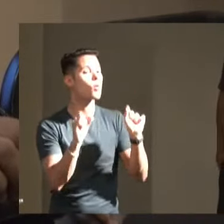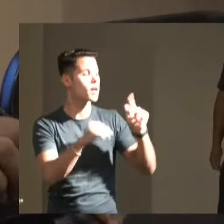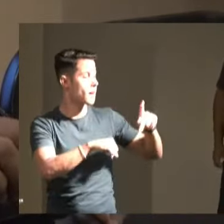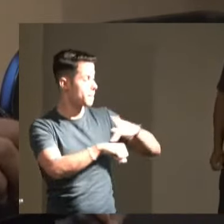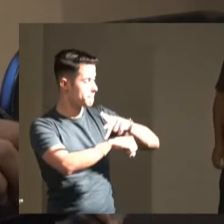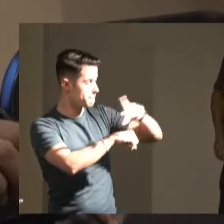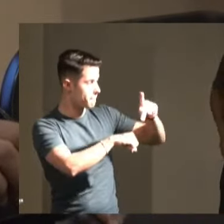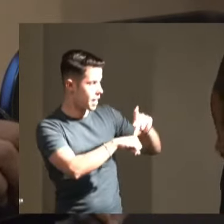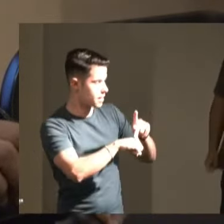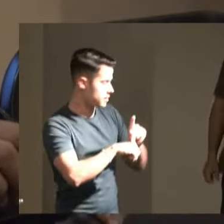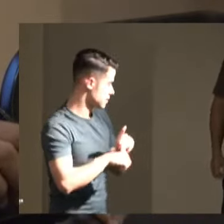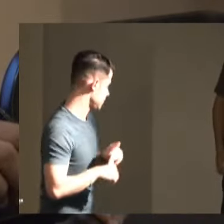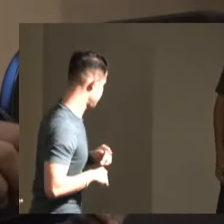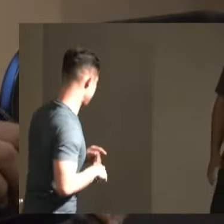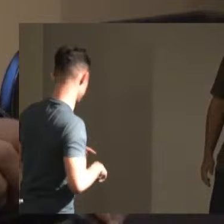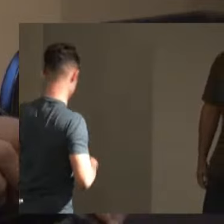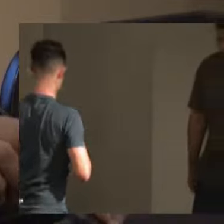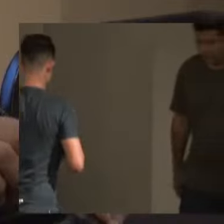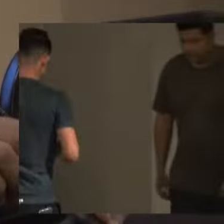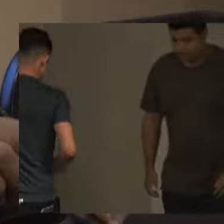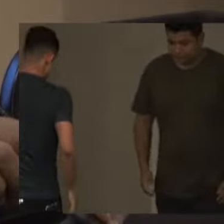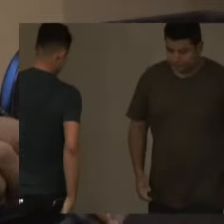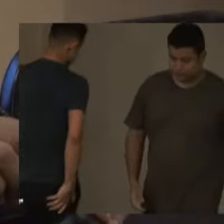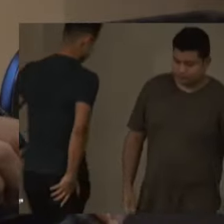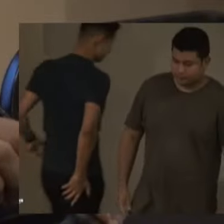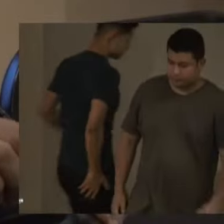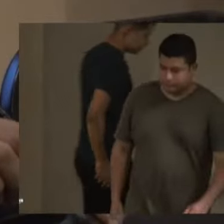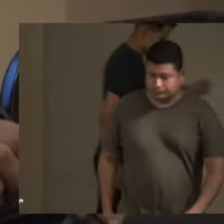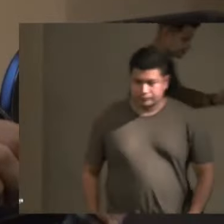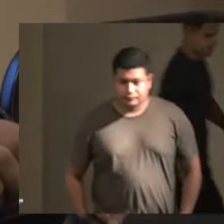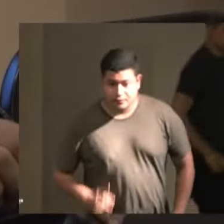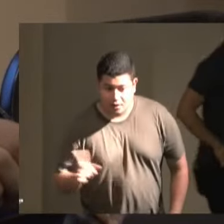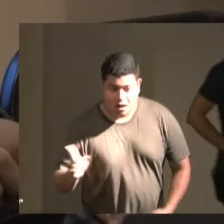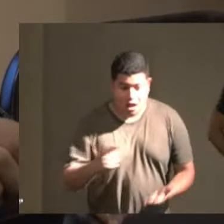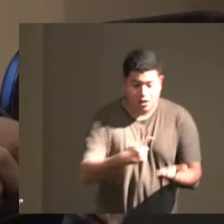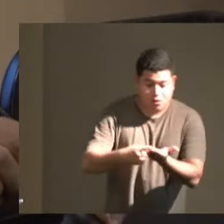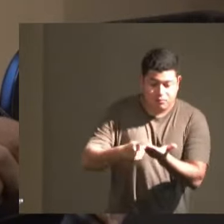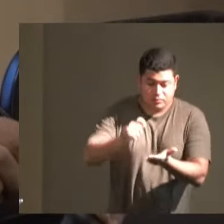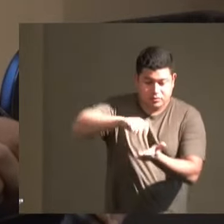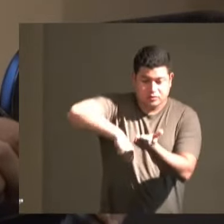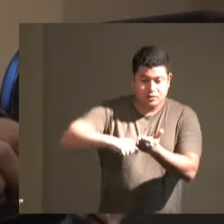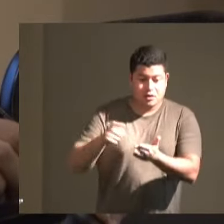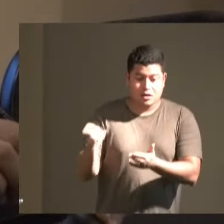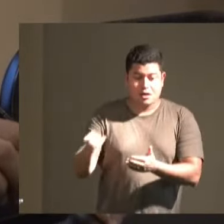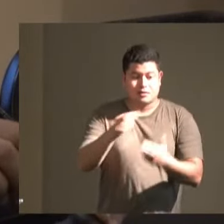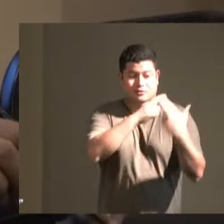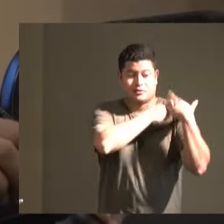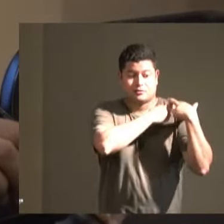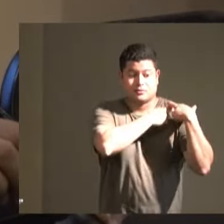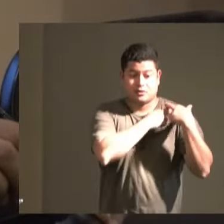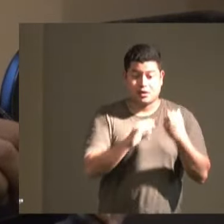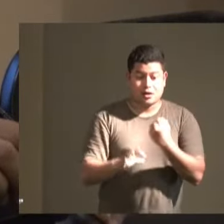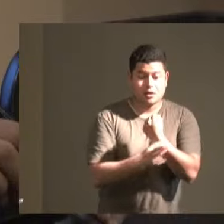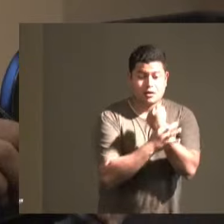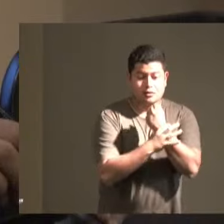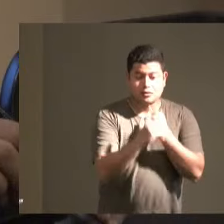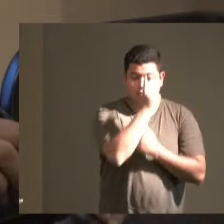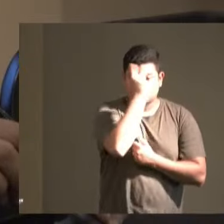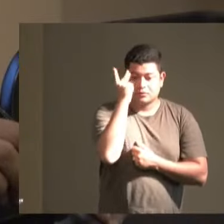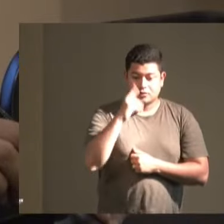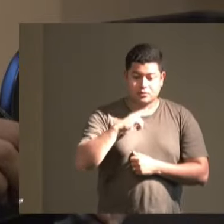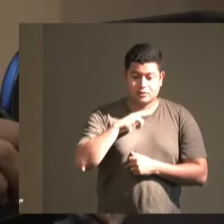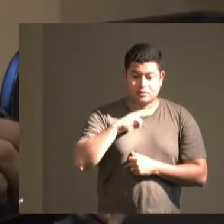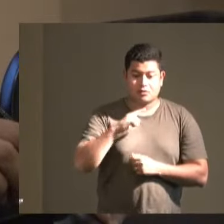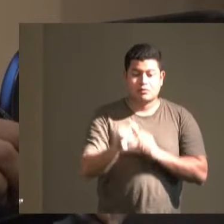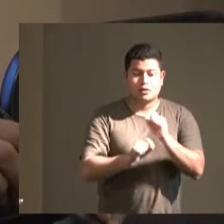países signatários da Convenção, eles se obrigam a garantir que estas pessoas tenham